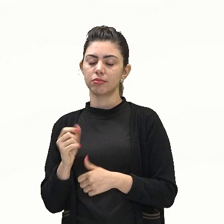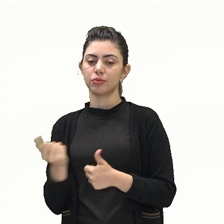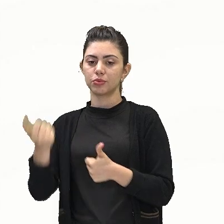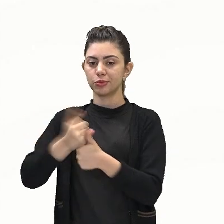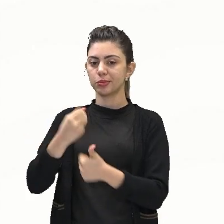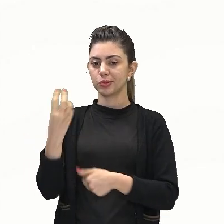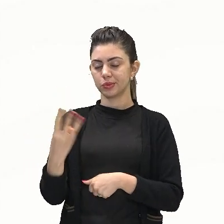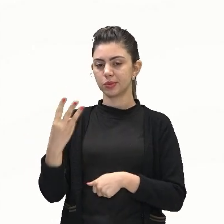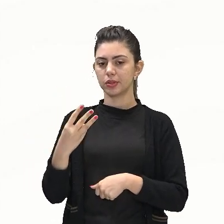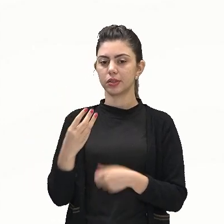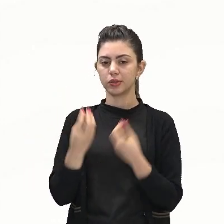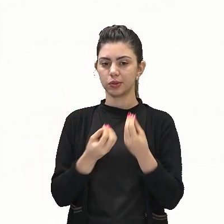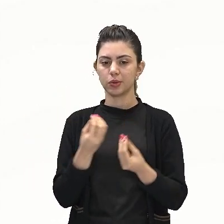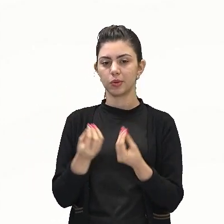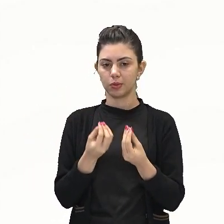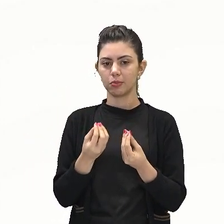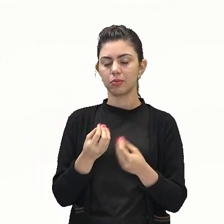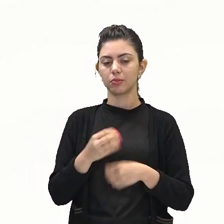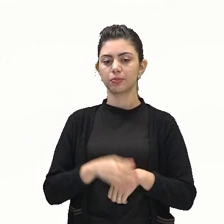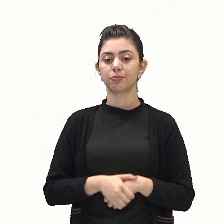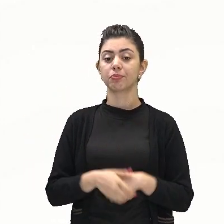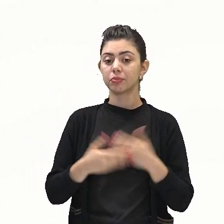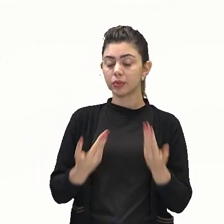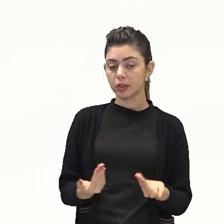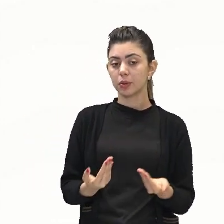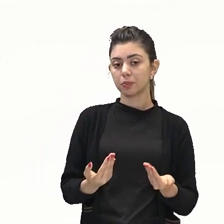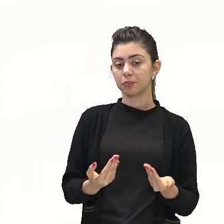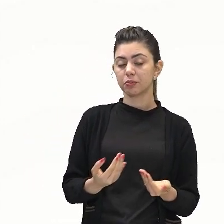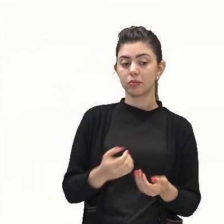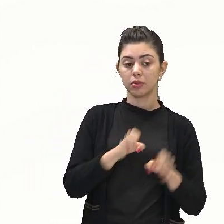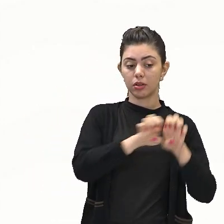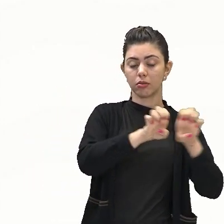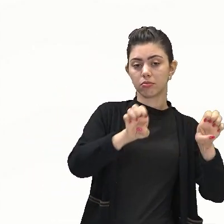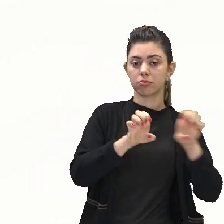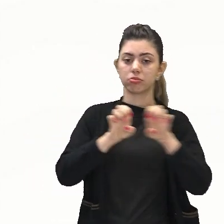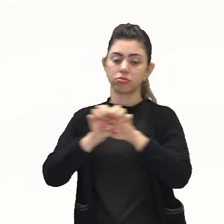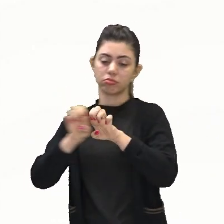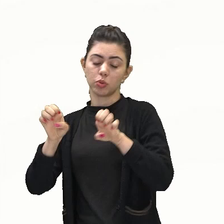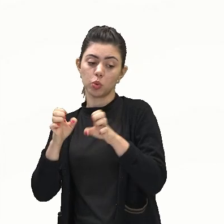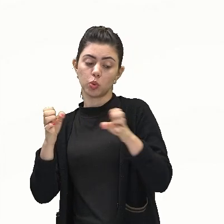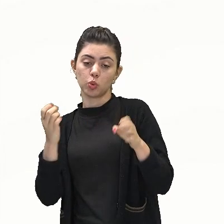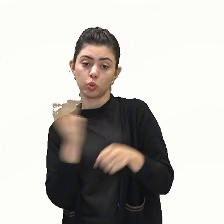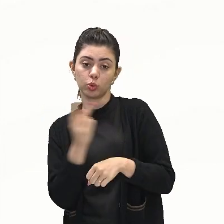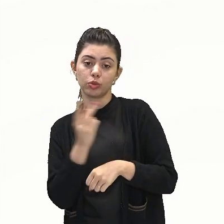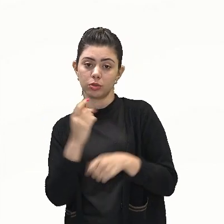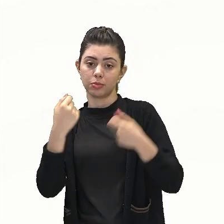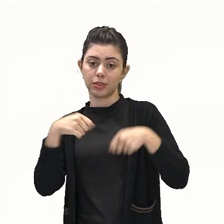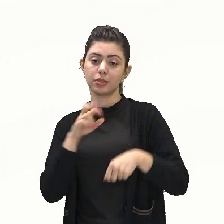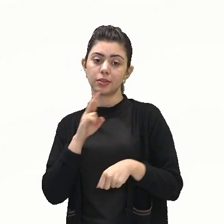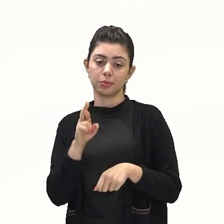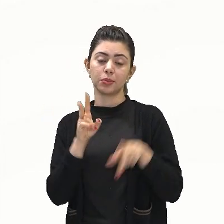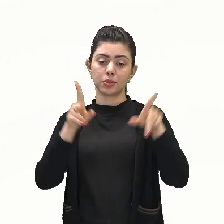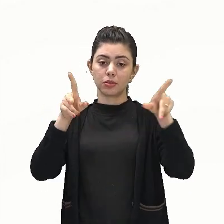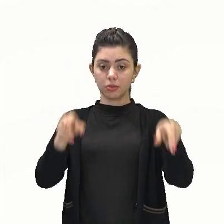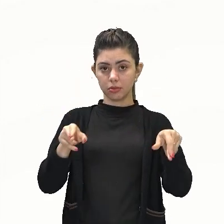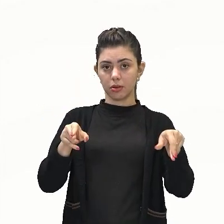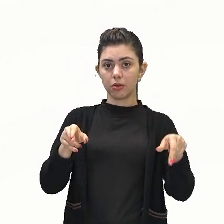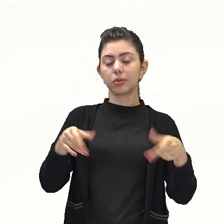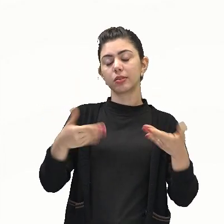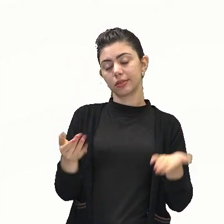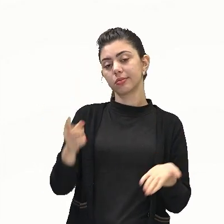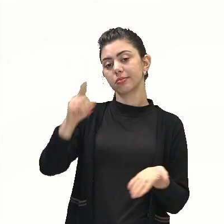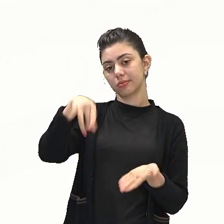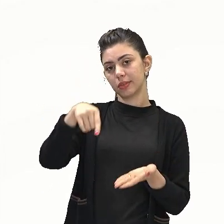3, tá? Tanto um sistema, tanto este aqui, como este aqui, certo? Será